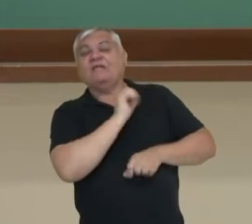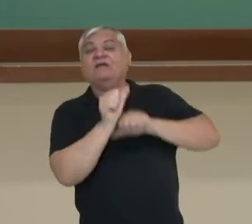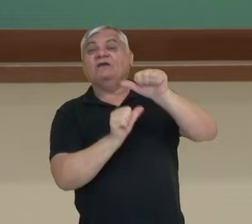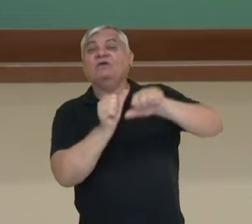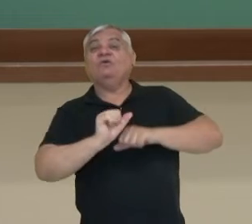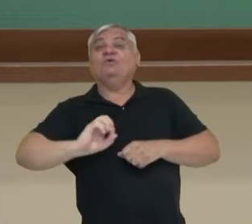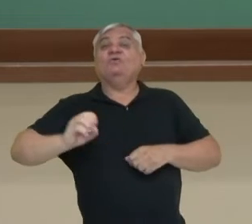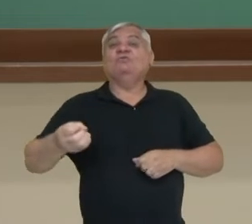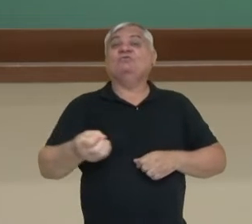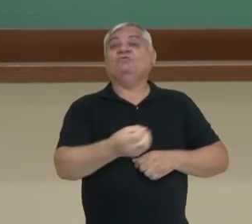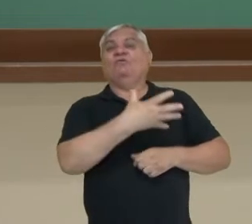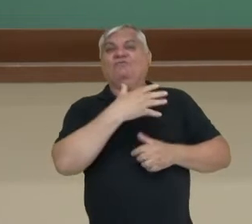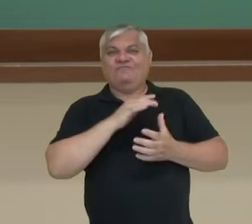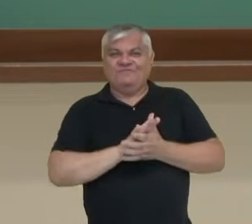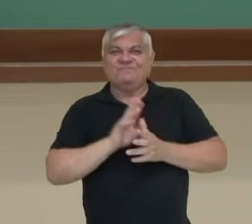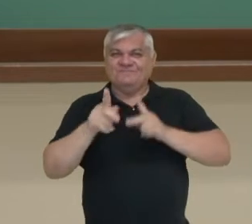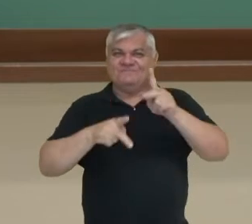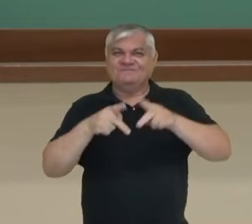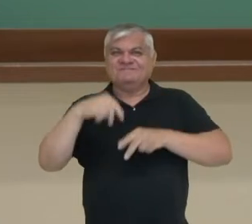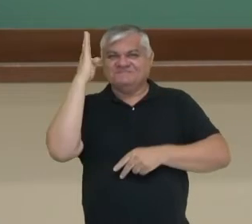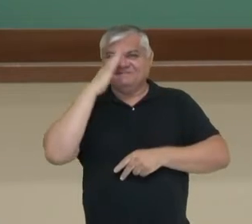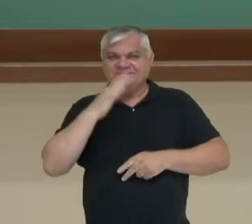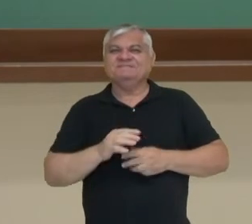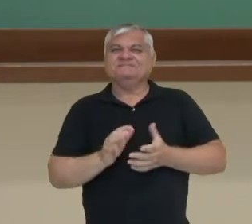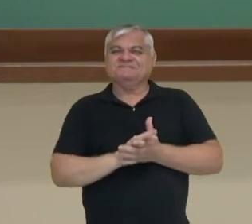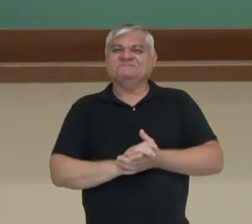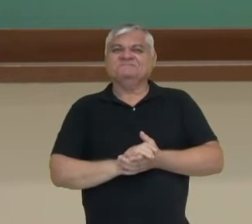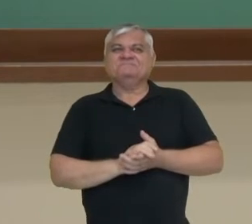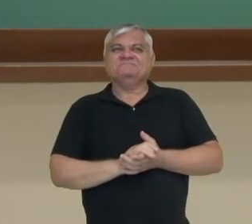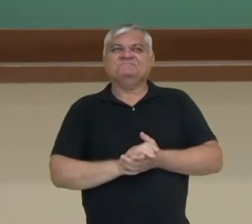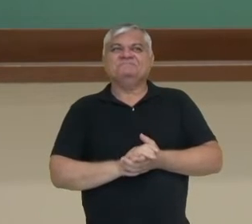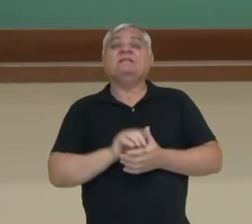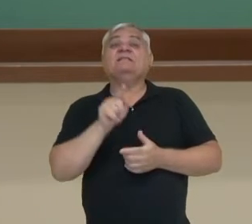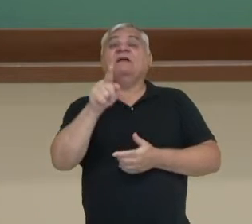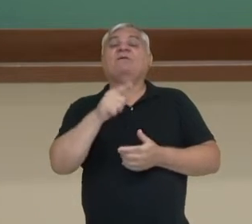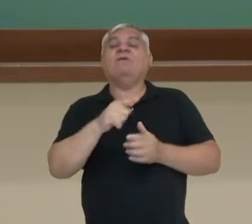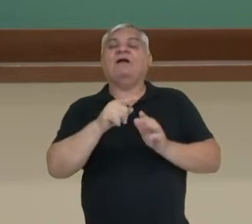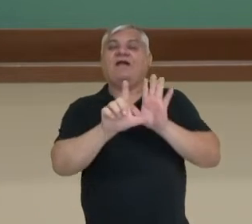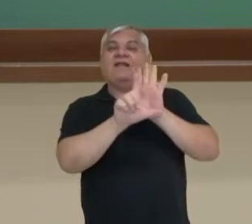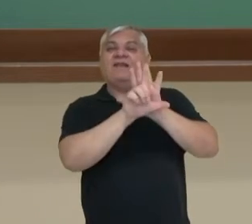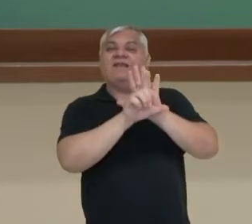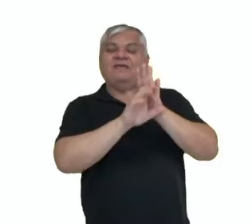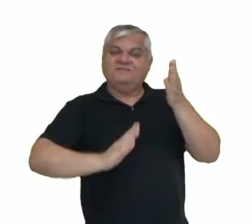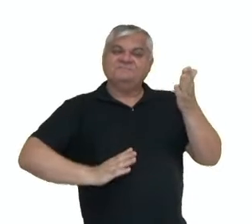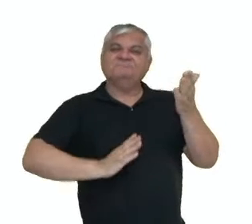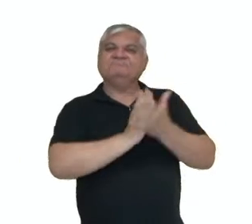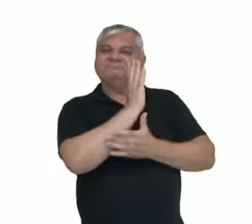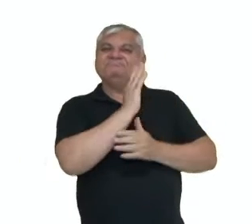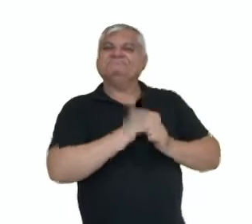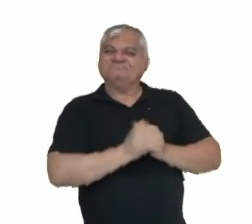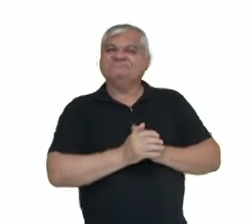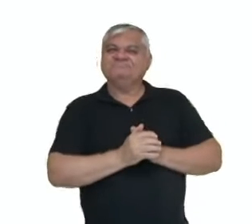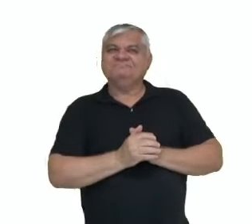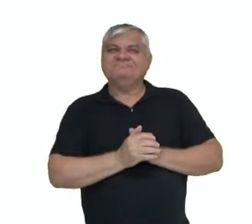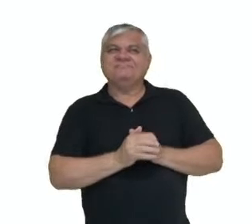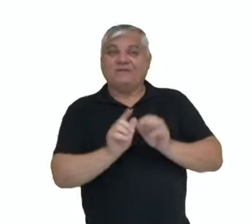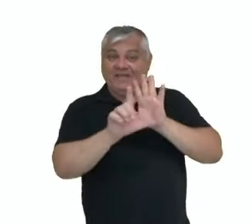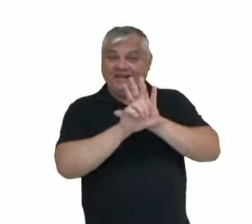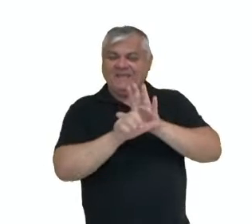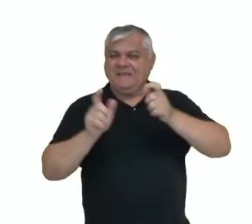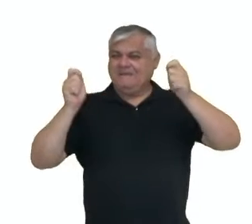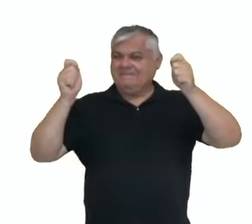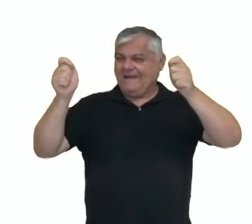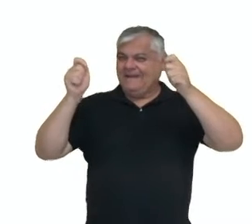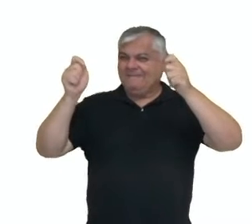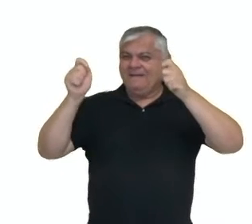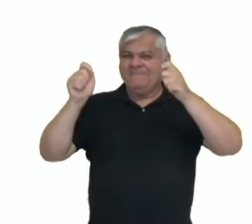um novo ânimo para a população brasileira. E aí nós temos a aprovação da lei da anistia. A campanha pela anistia mobilizou